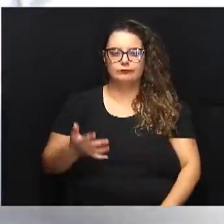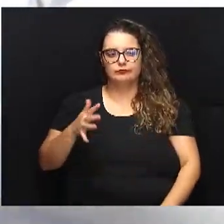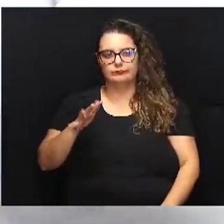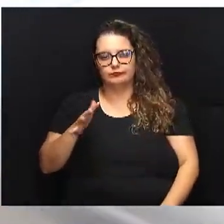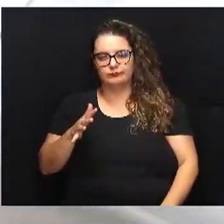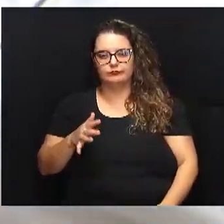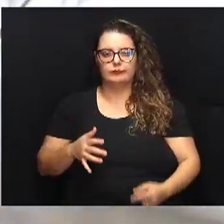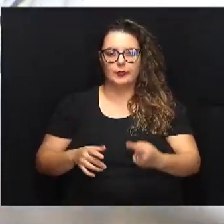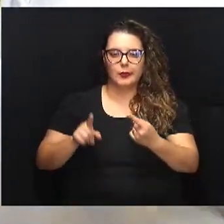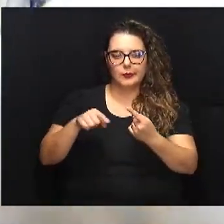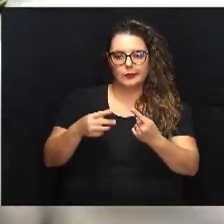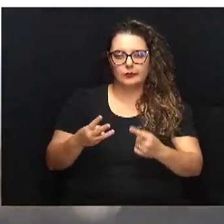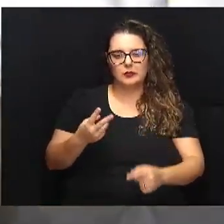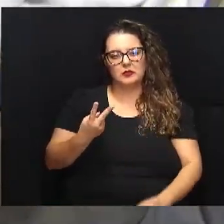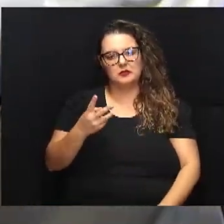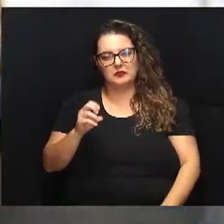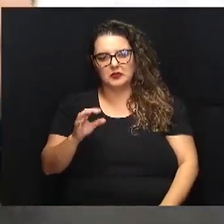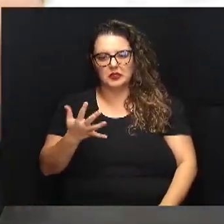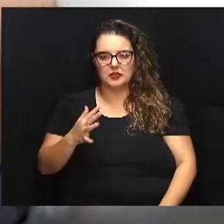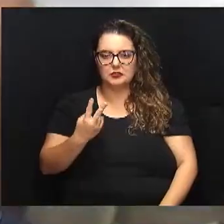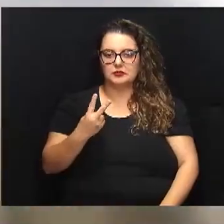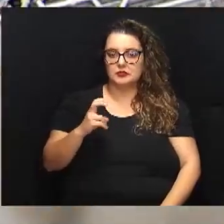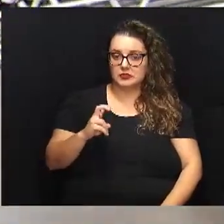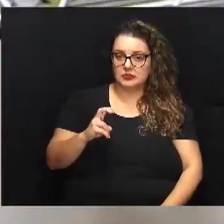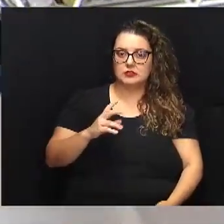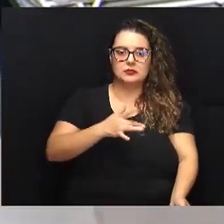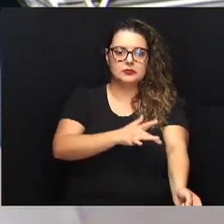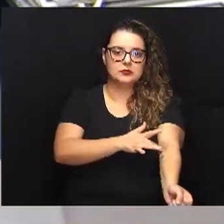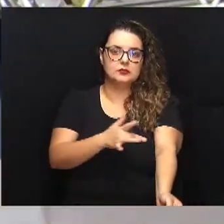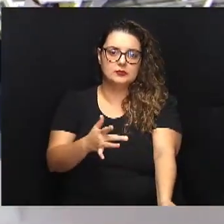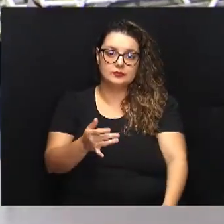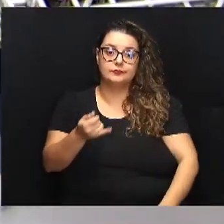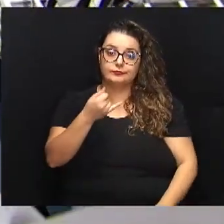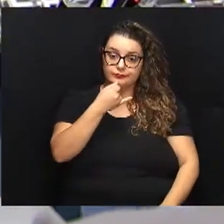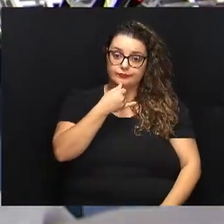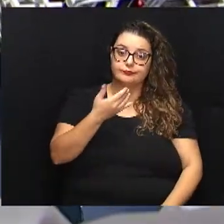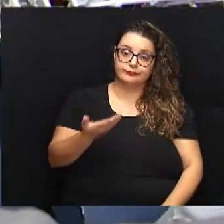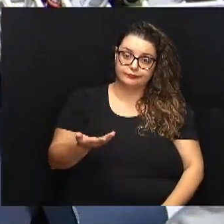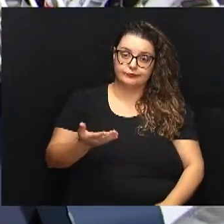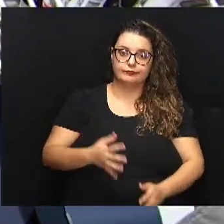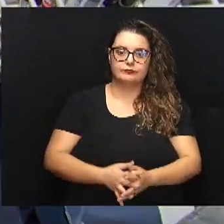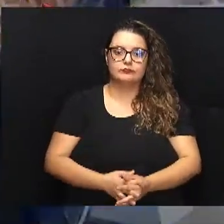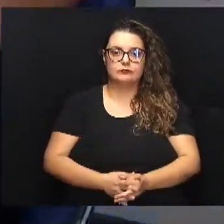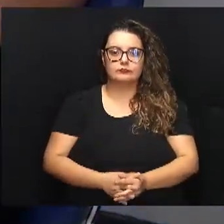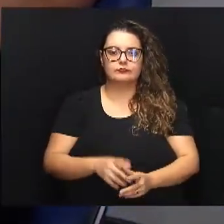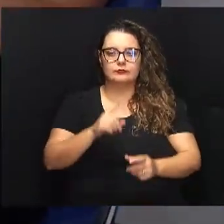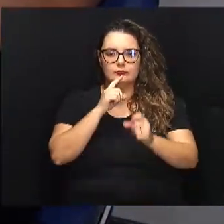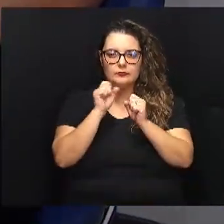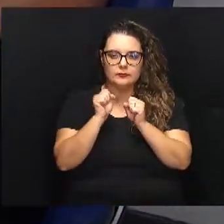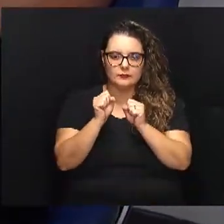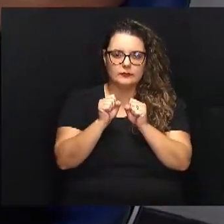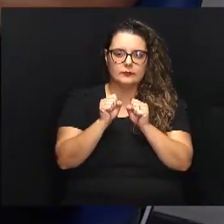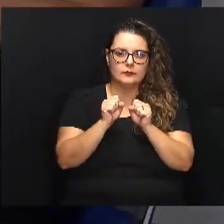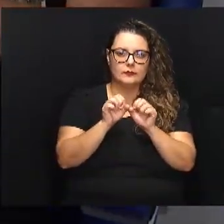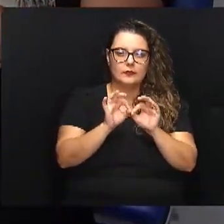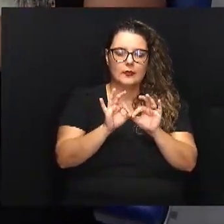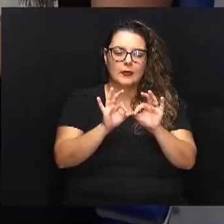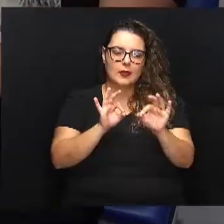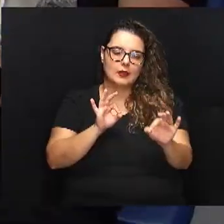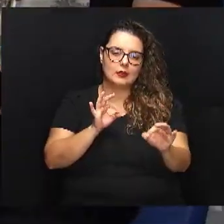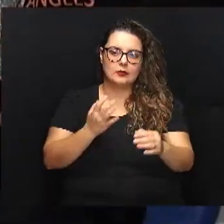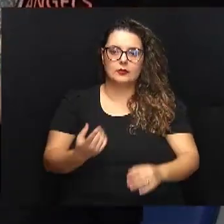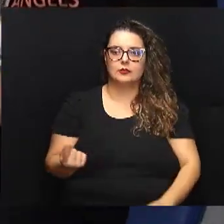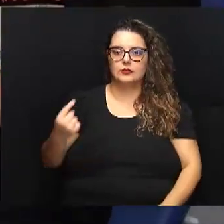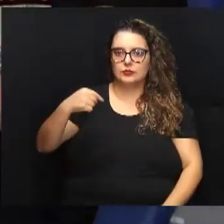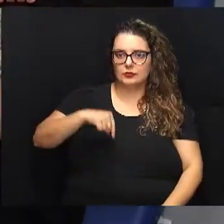terço disso, uns 20, 25 doadores de sangue, infelizmente. Esse frio acaba afastando, né, muitas pessoas de virem